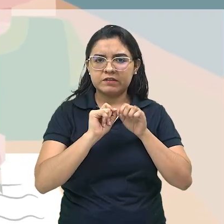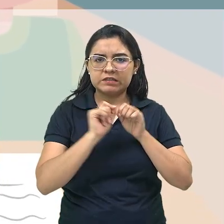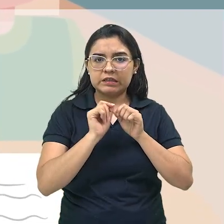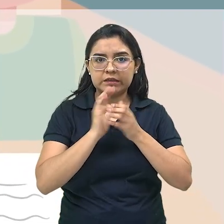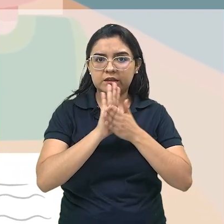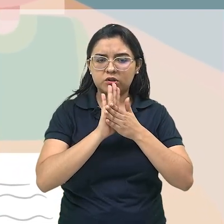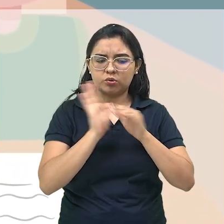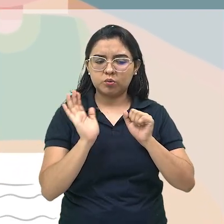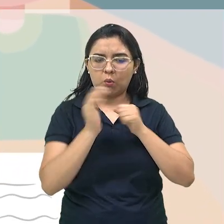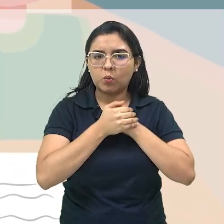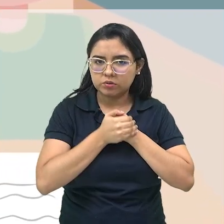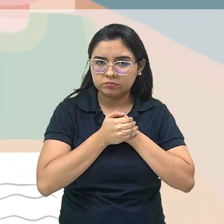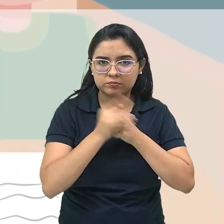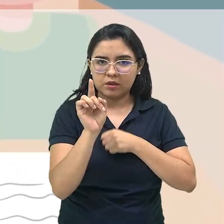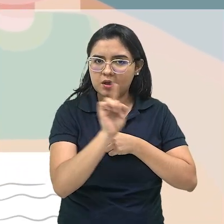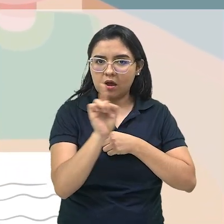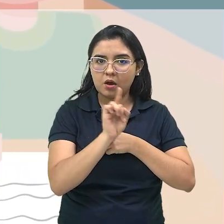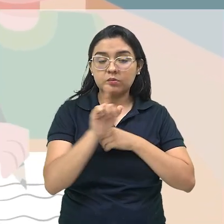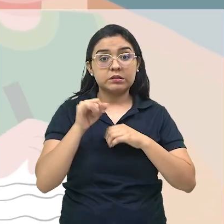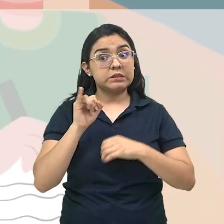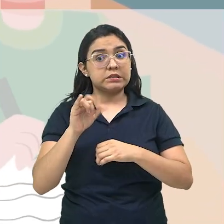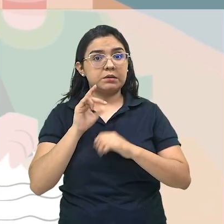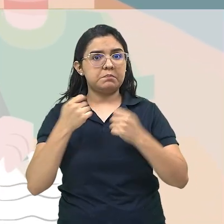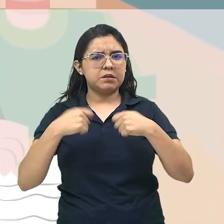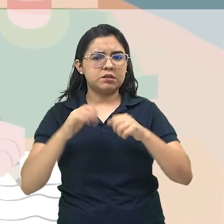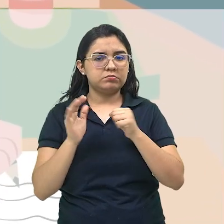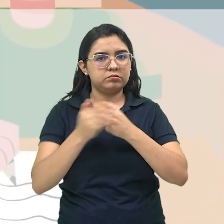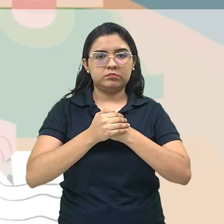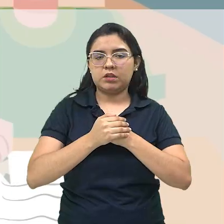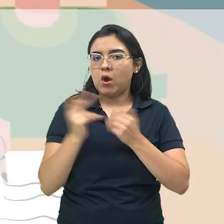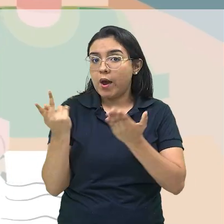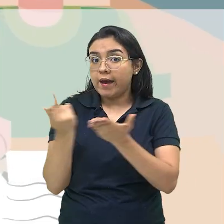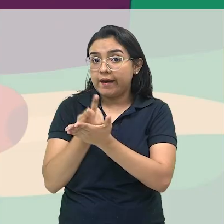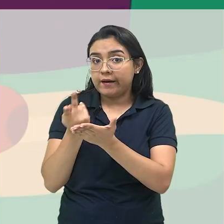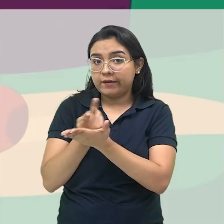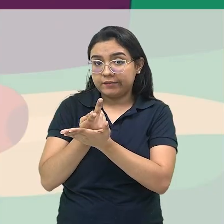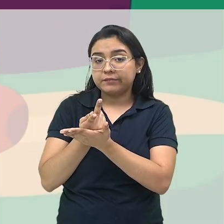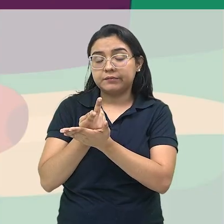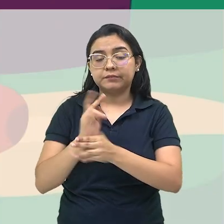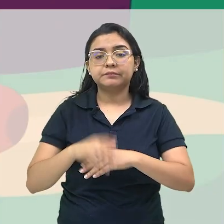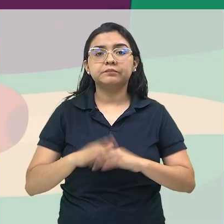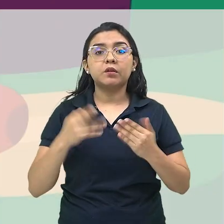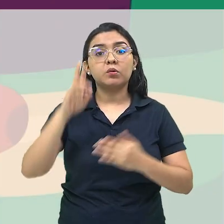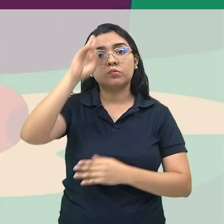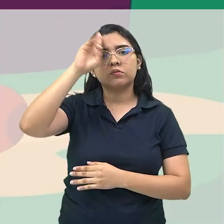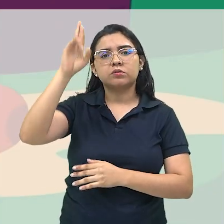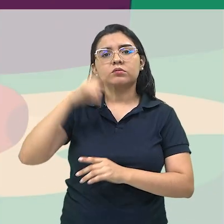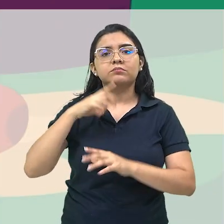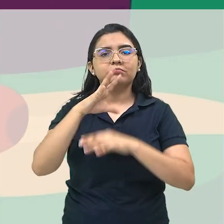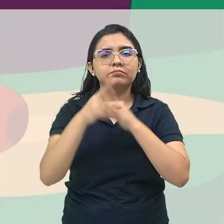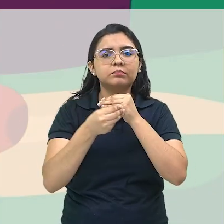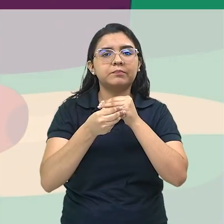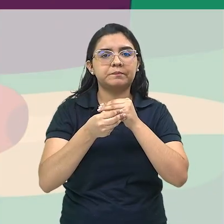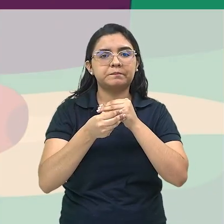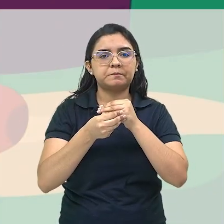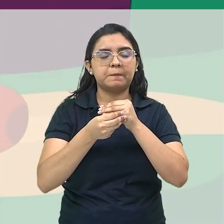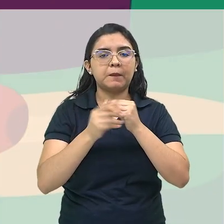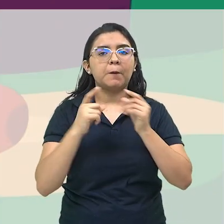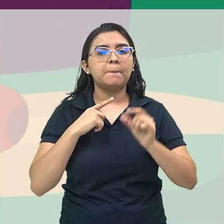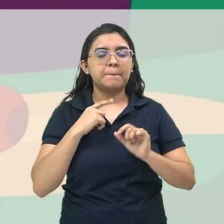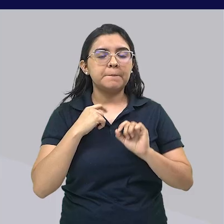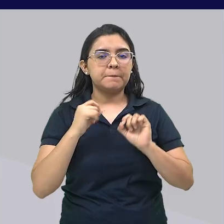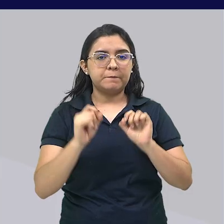Se precisar fazer escondido, então é imoral. O mestre então acrescentou uma última